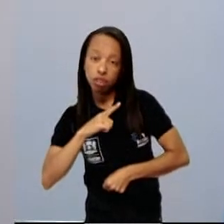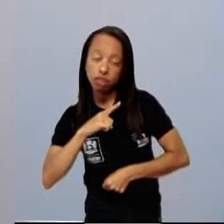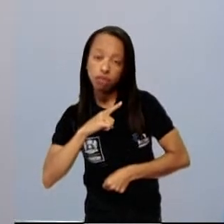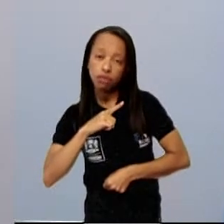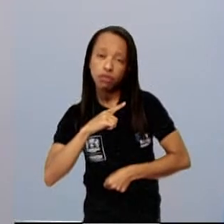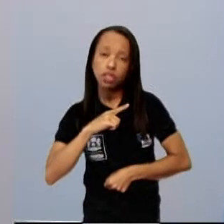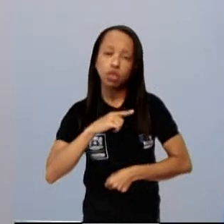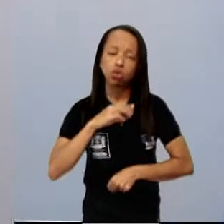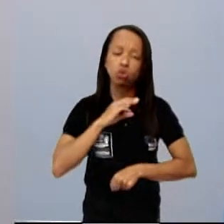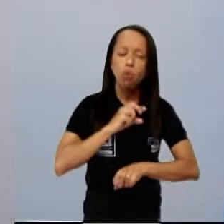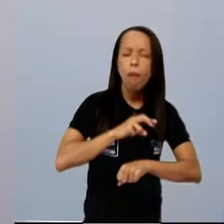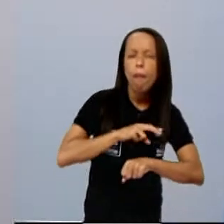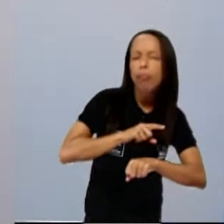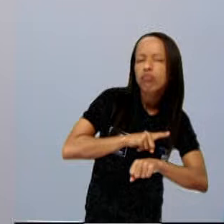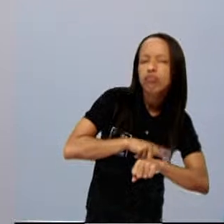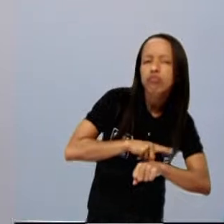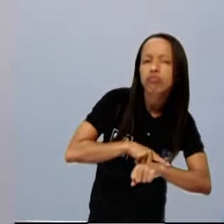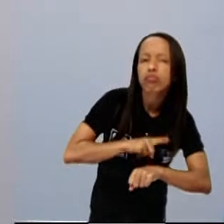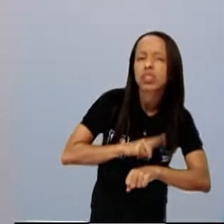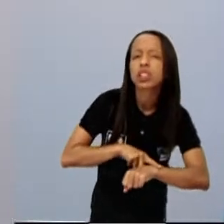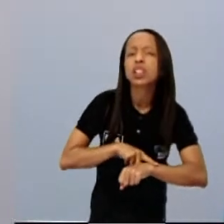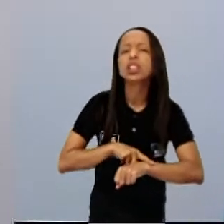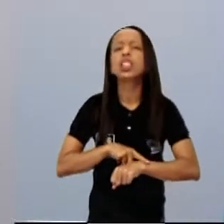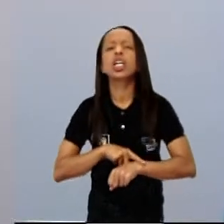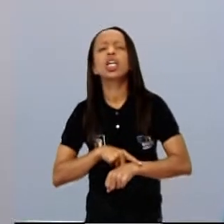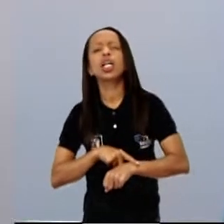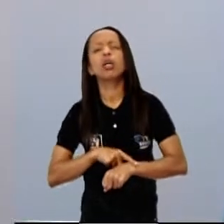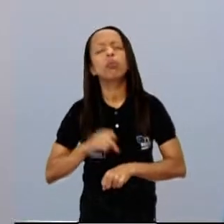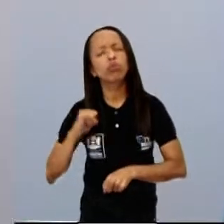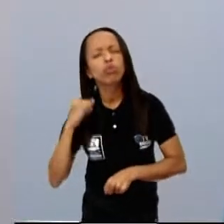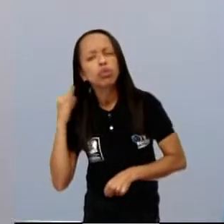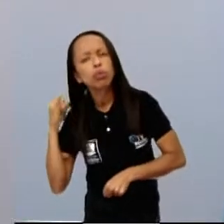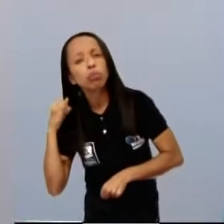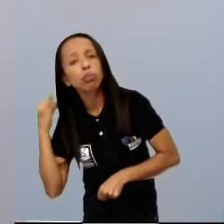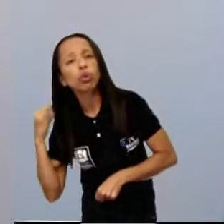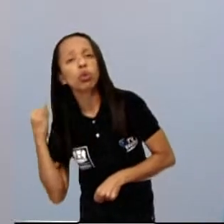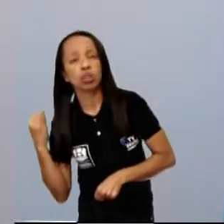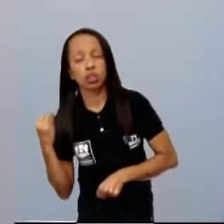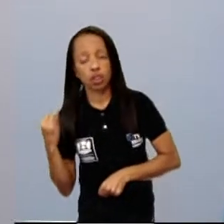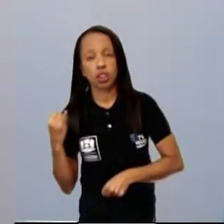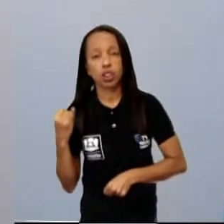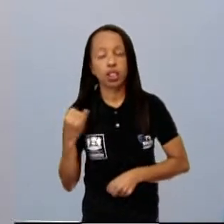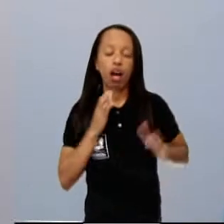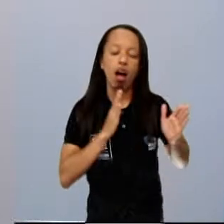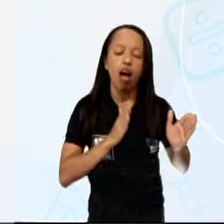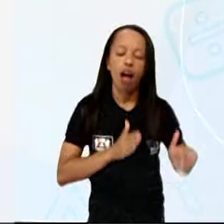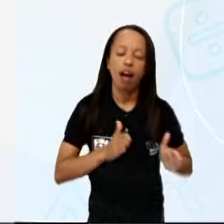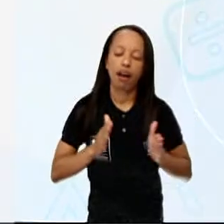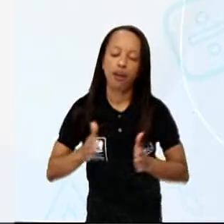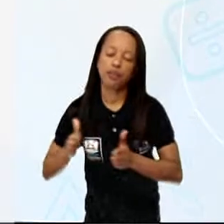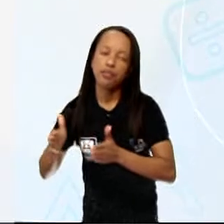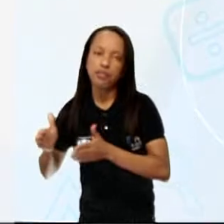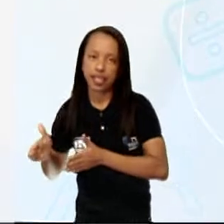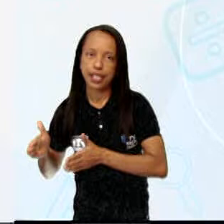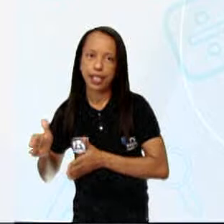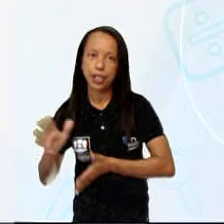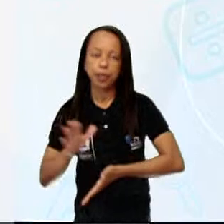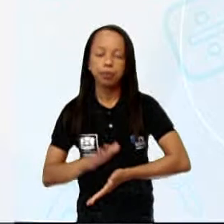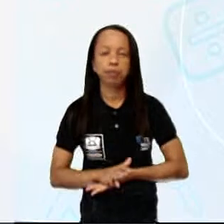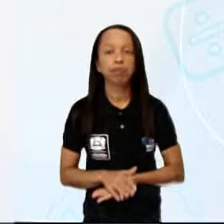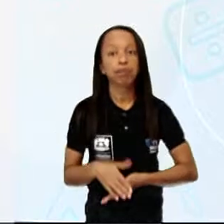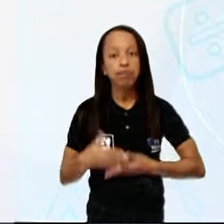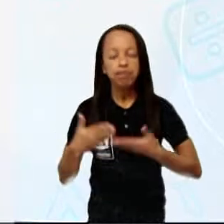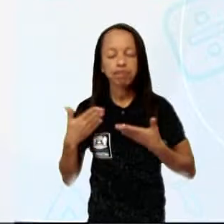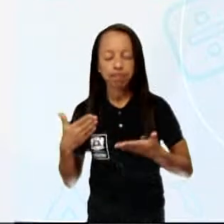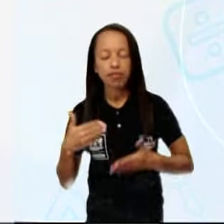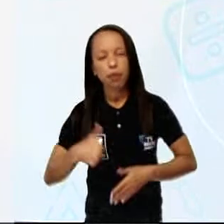marcando cada um deles, que são as fases da Revolução Francesa. Olha aí o slide para tu entender melhor, por favor, parceiro. Na Assembleia